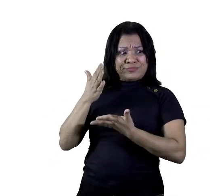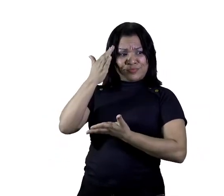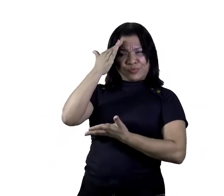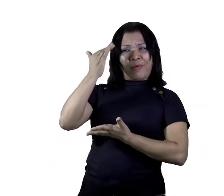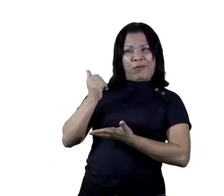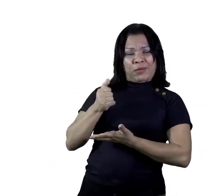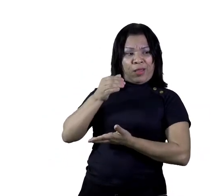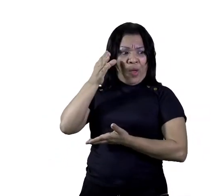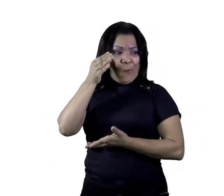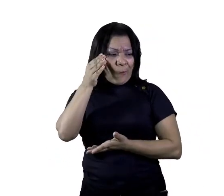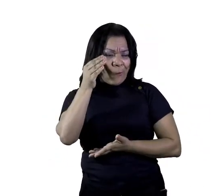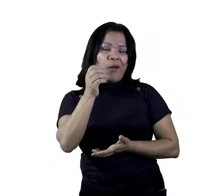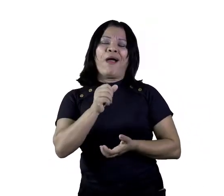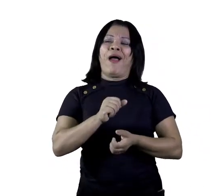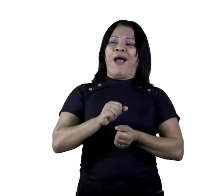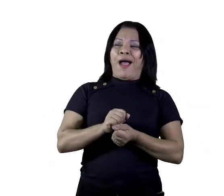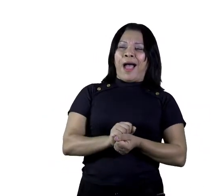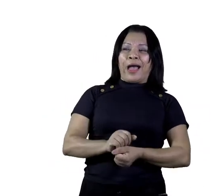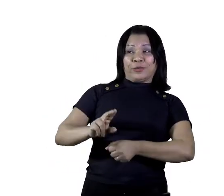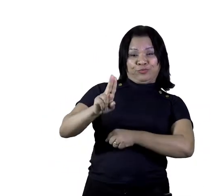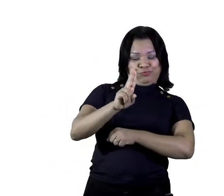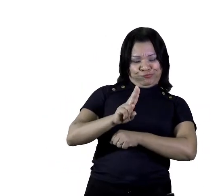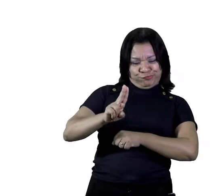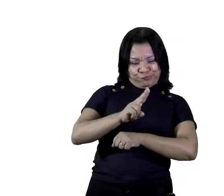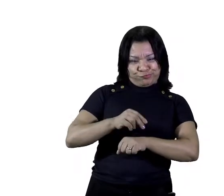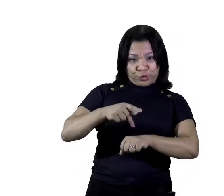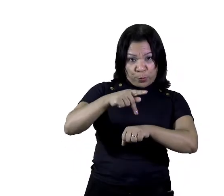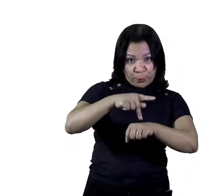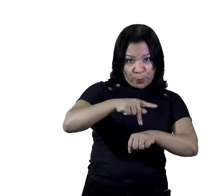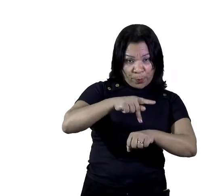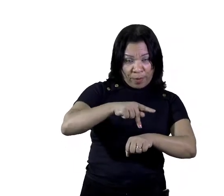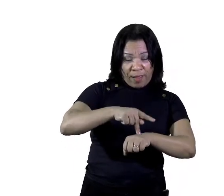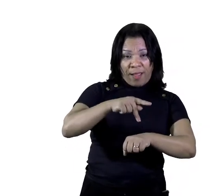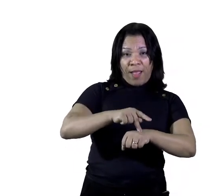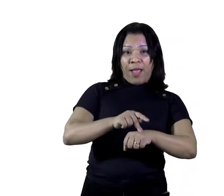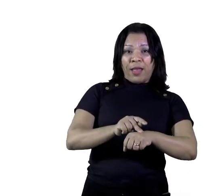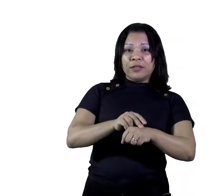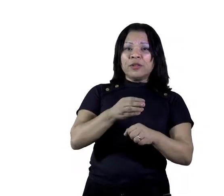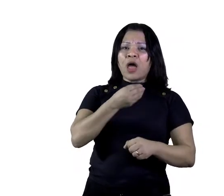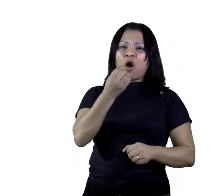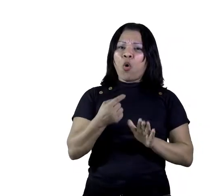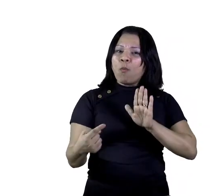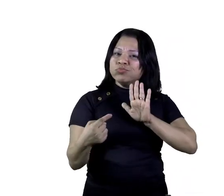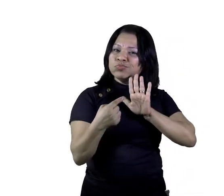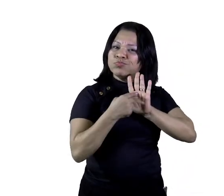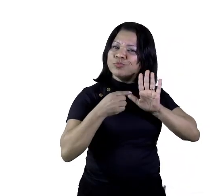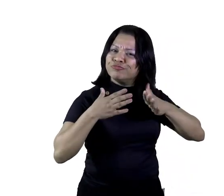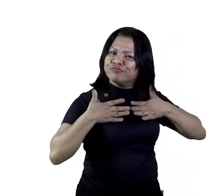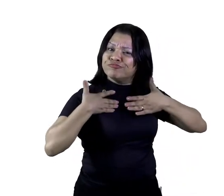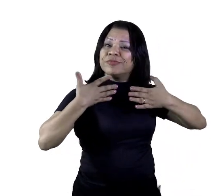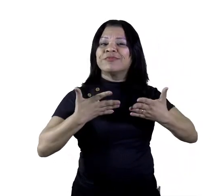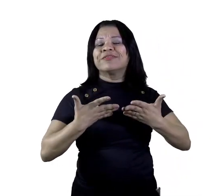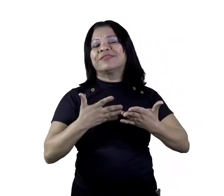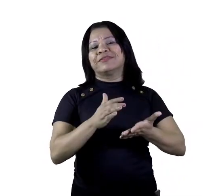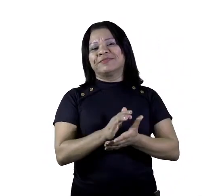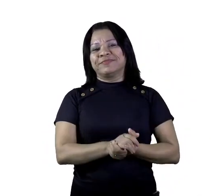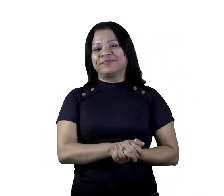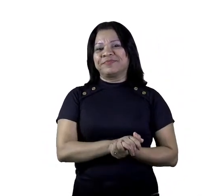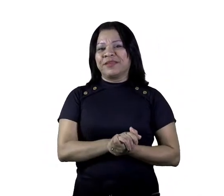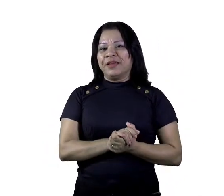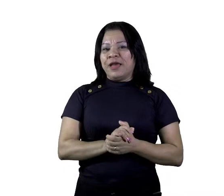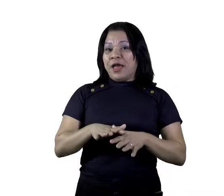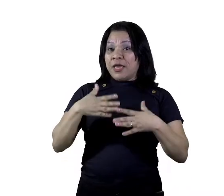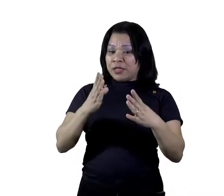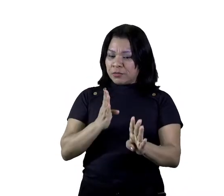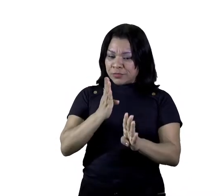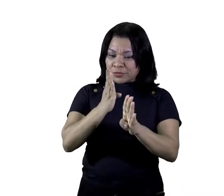De pedra? Então ele usou essas pedras como um ponto de esperteza, né? Falei, não, quando eles descobrirem